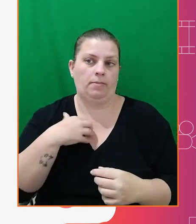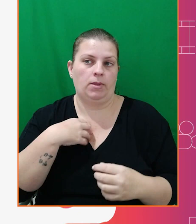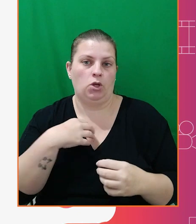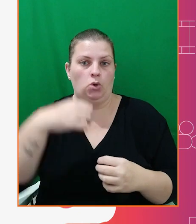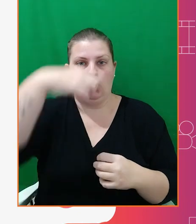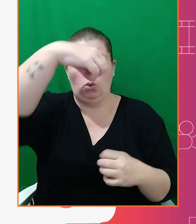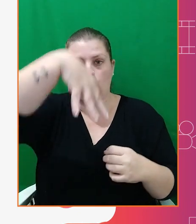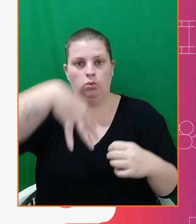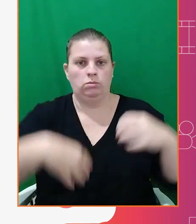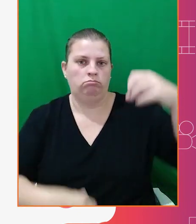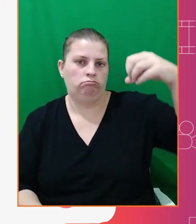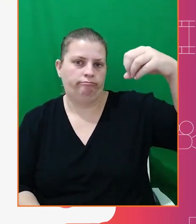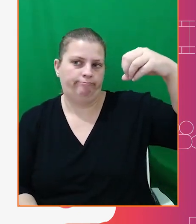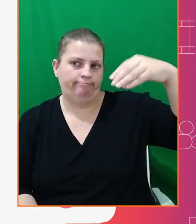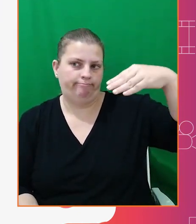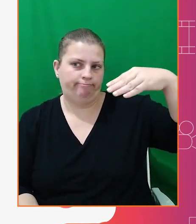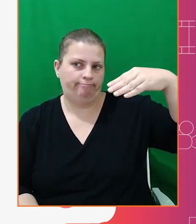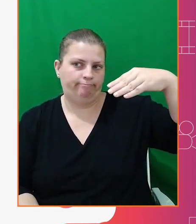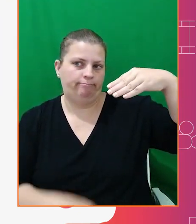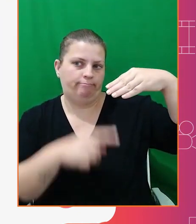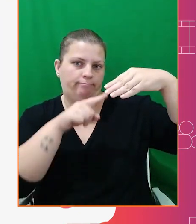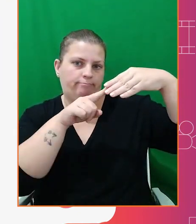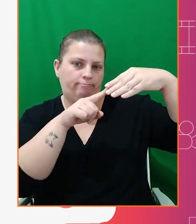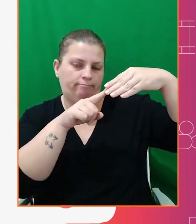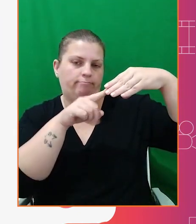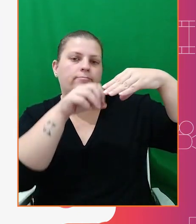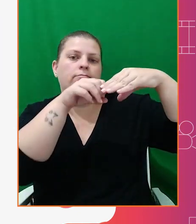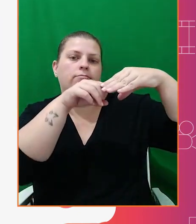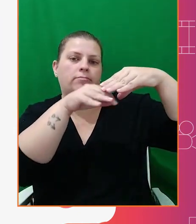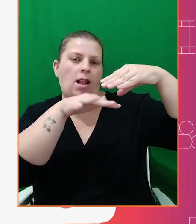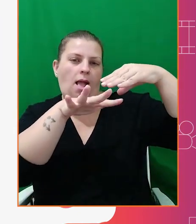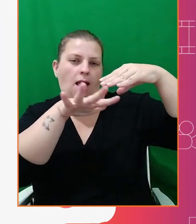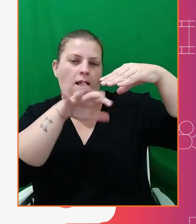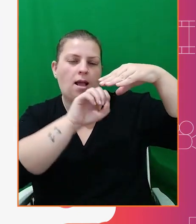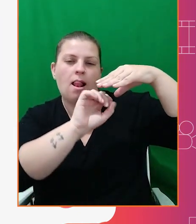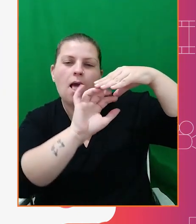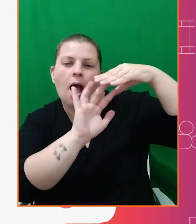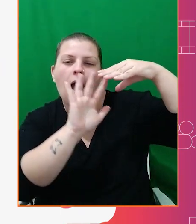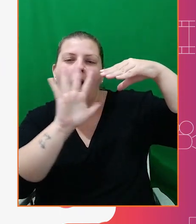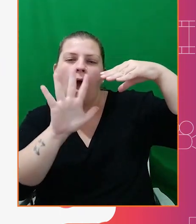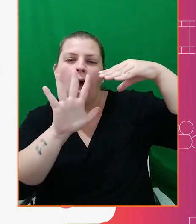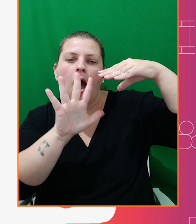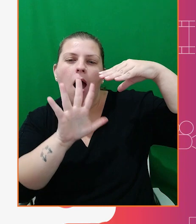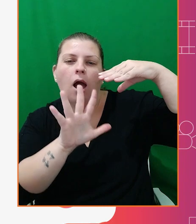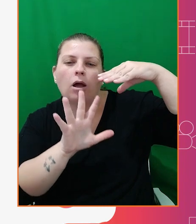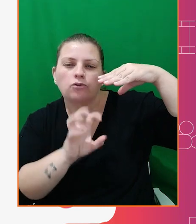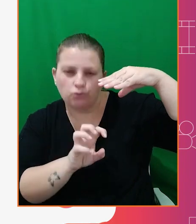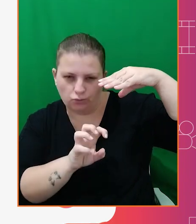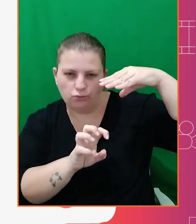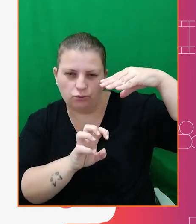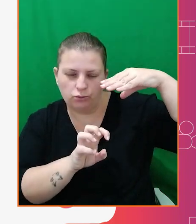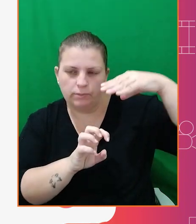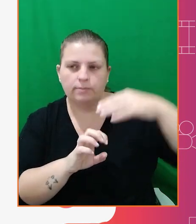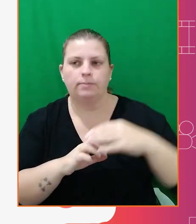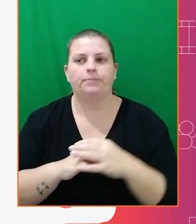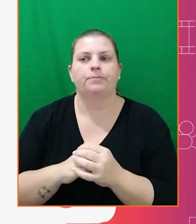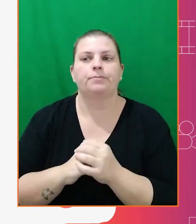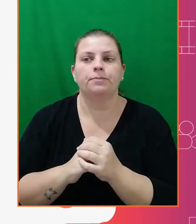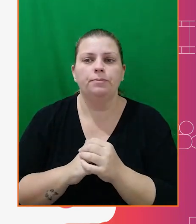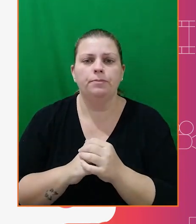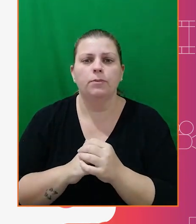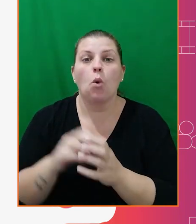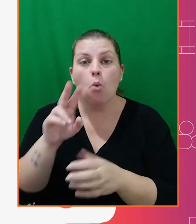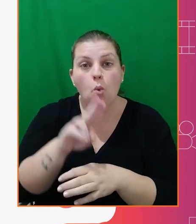de cima. Dessa forma, a parte mais iluminada é aqui e aqui. Use a sombra ao seu